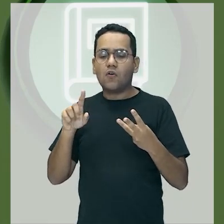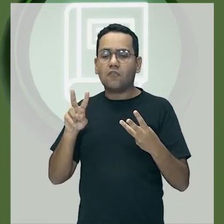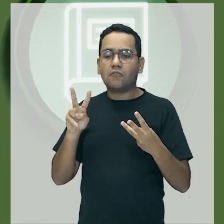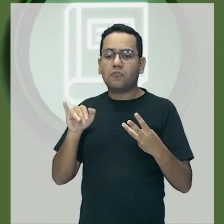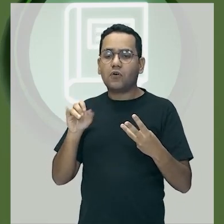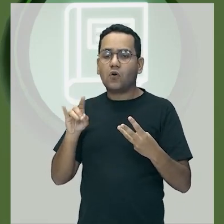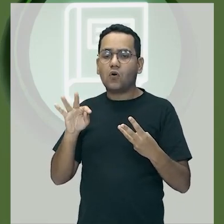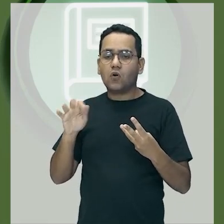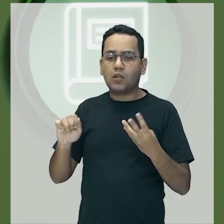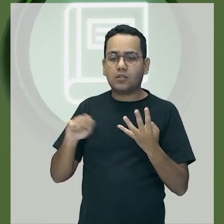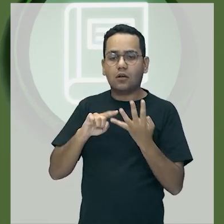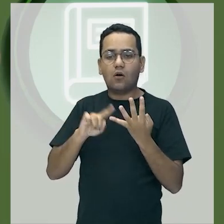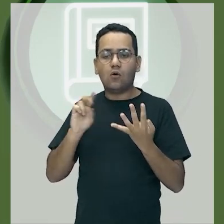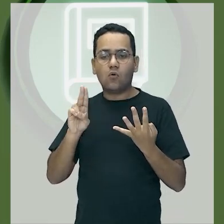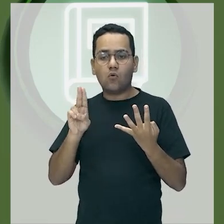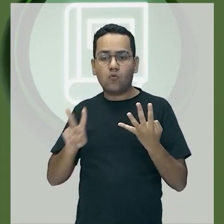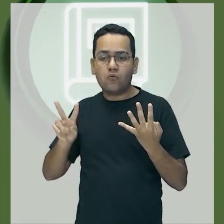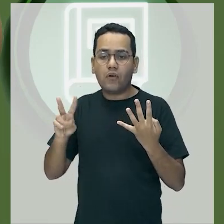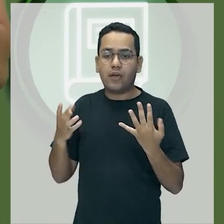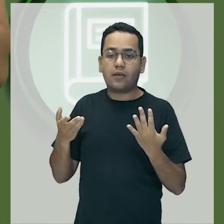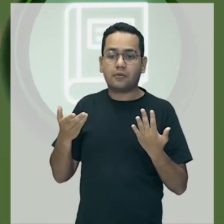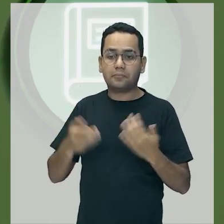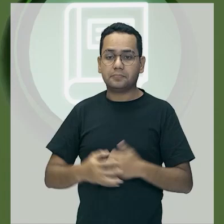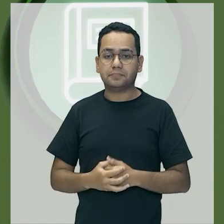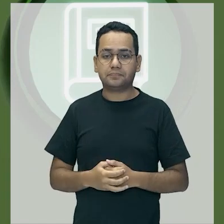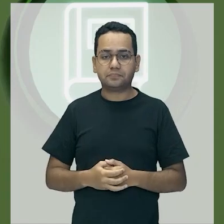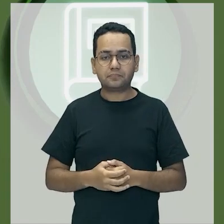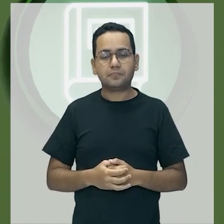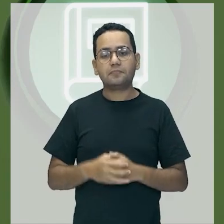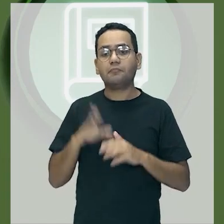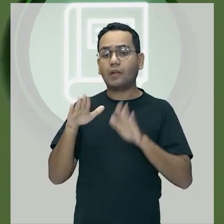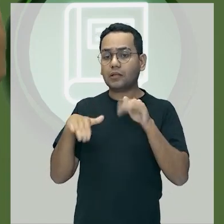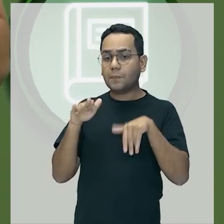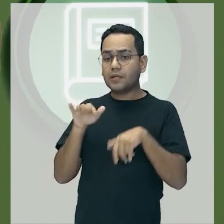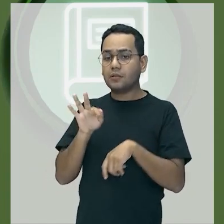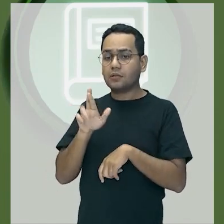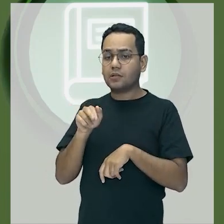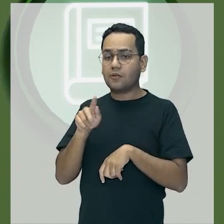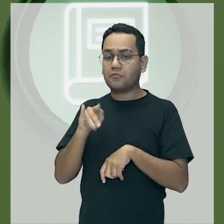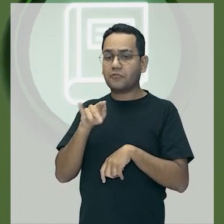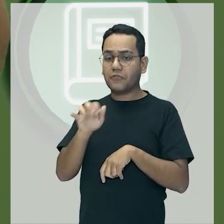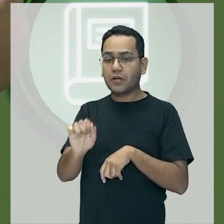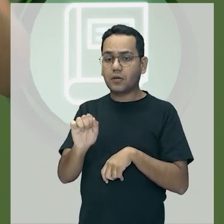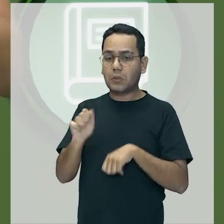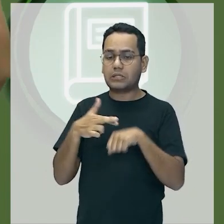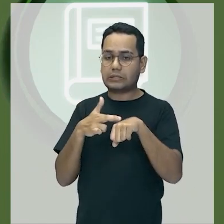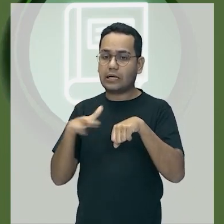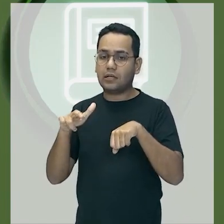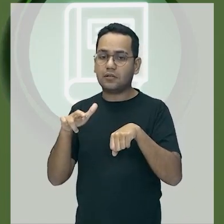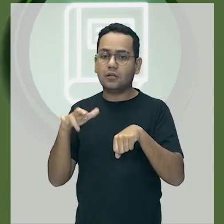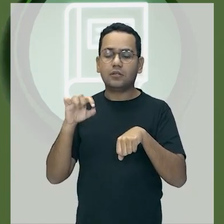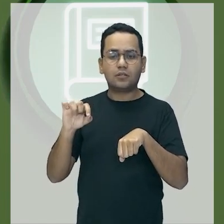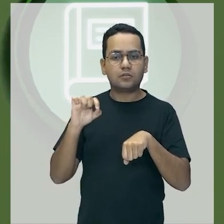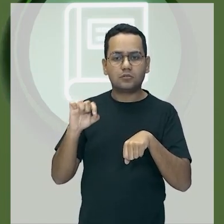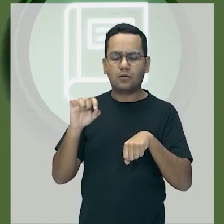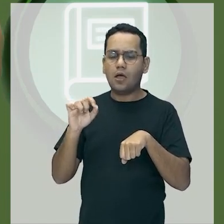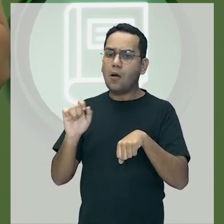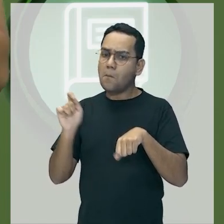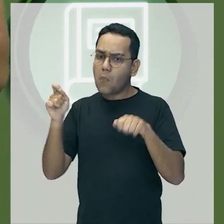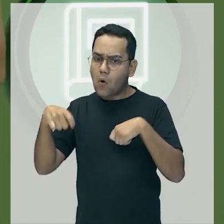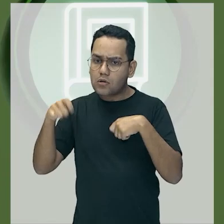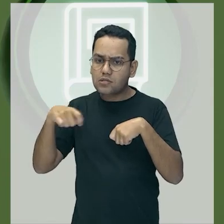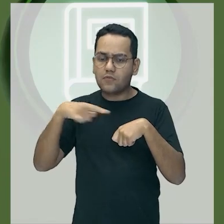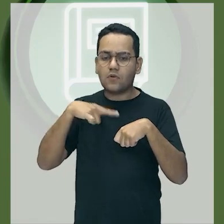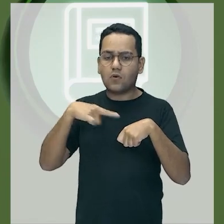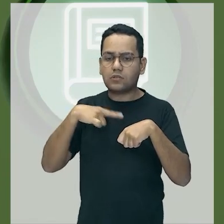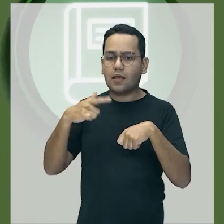mesmo ultravioleta, então a frequência dessa radiação vai arrancar mais ou menos elétrons daquela